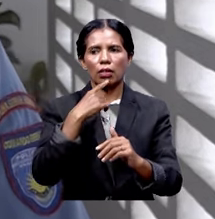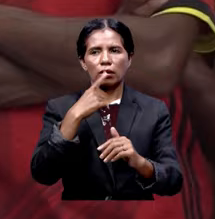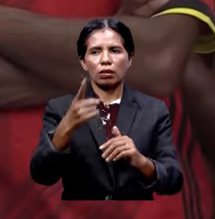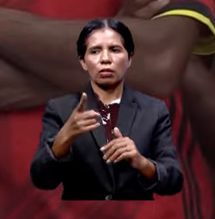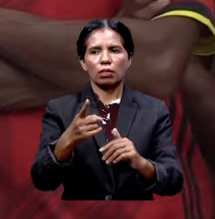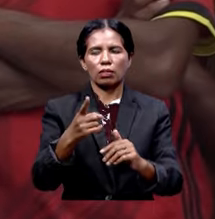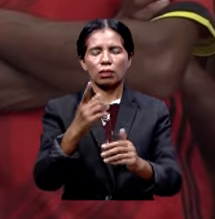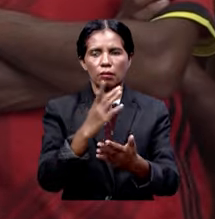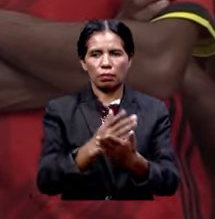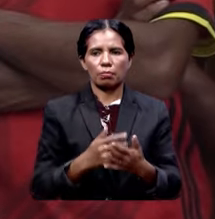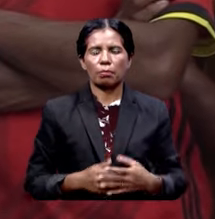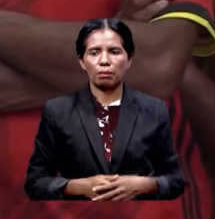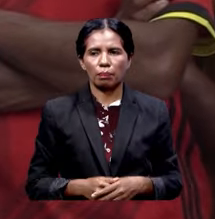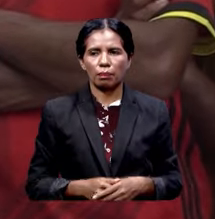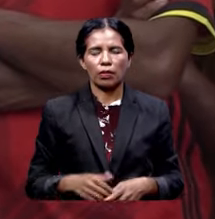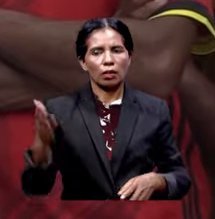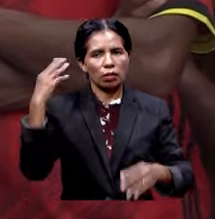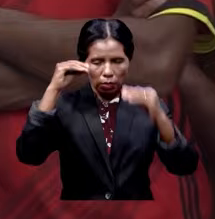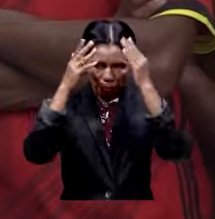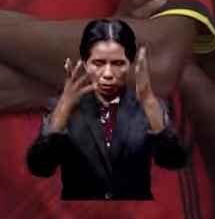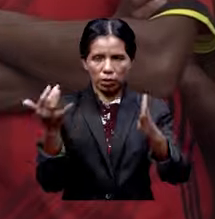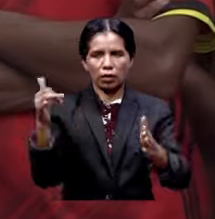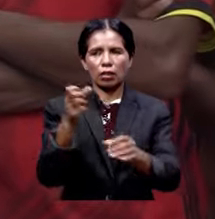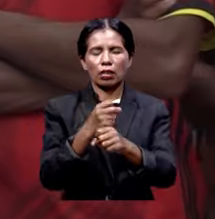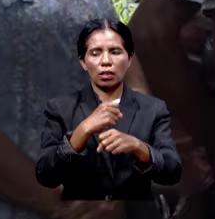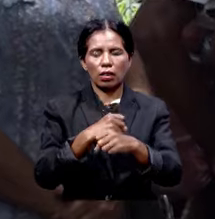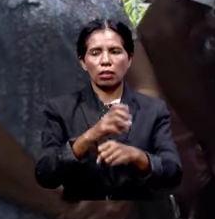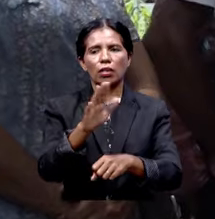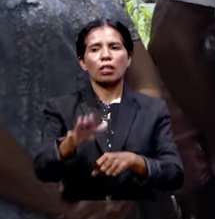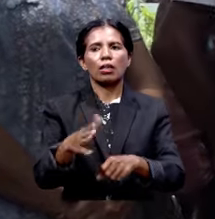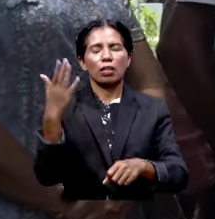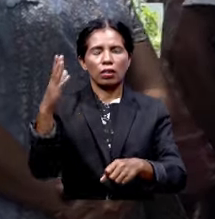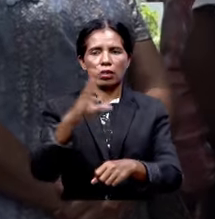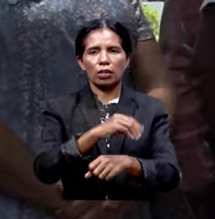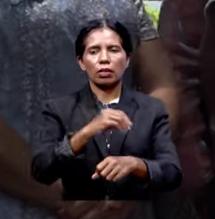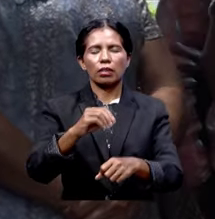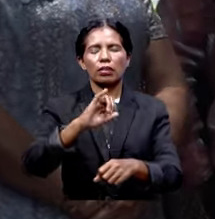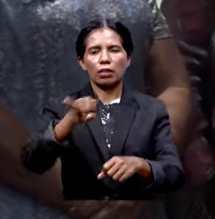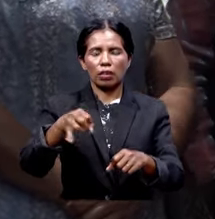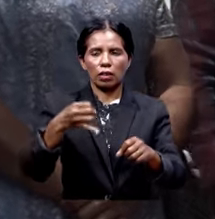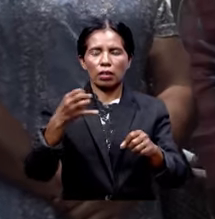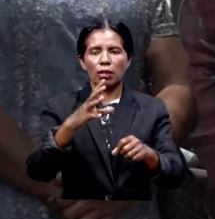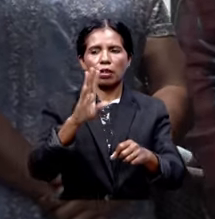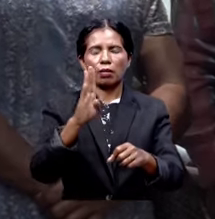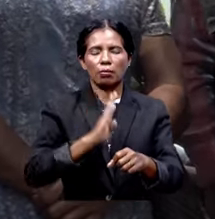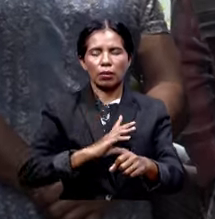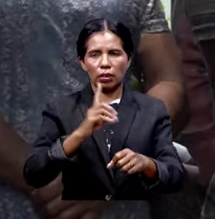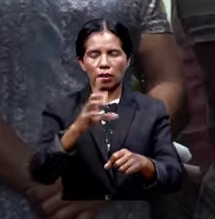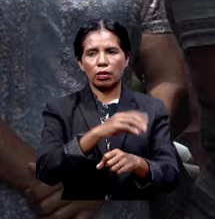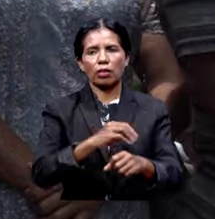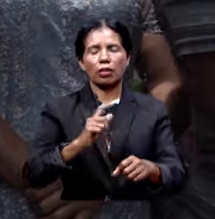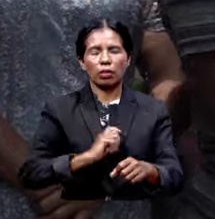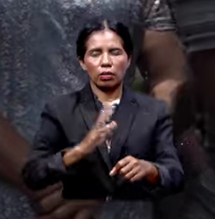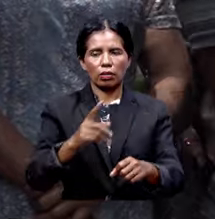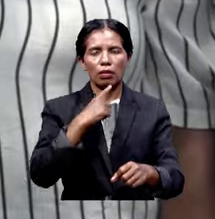Robando Mos. Antes de professor Sira Nehalo na manifestação em Azardim Bezerra Bibi Bidau no Tacitolo, onde protesta